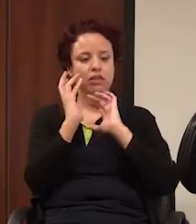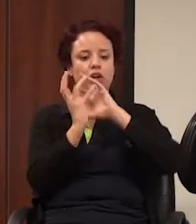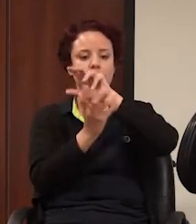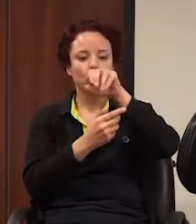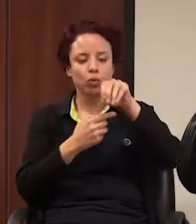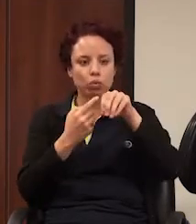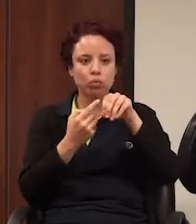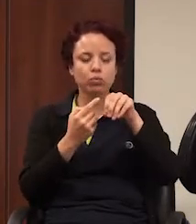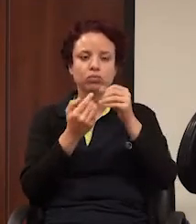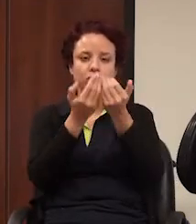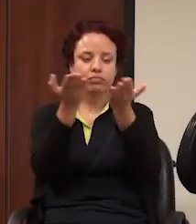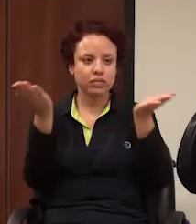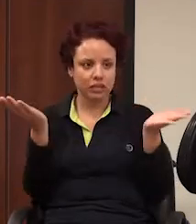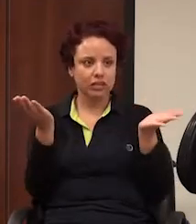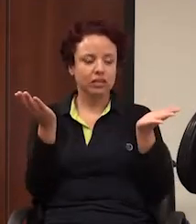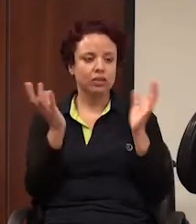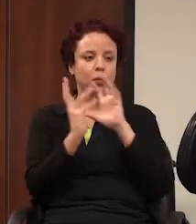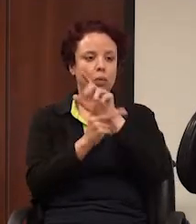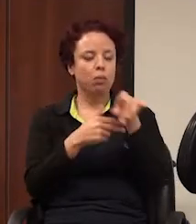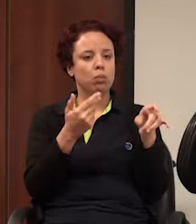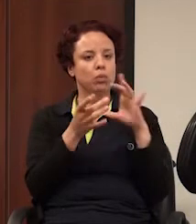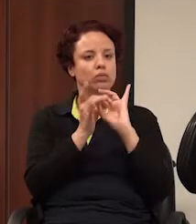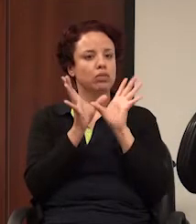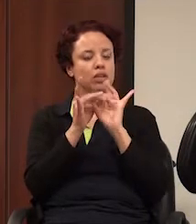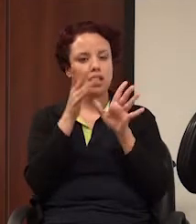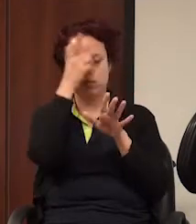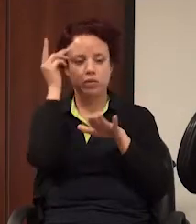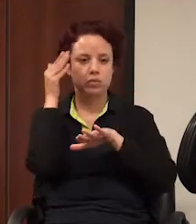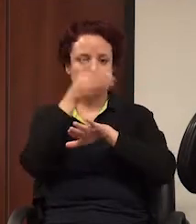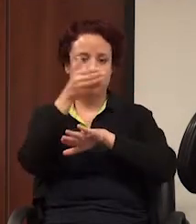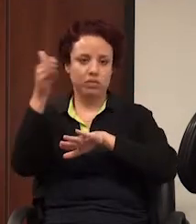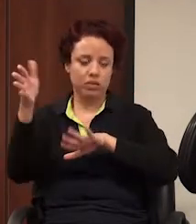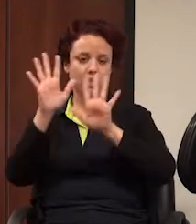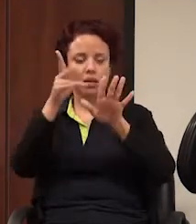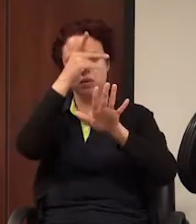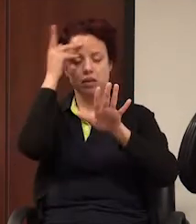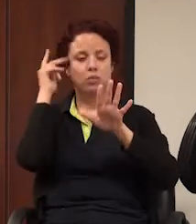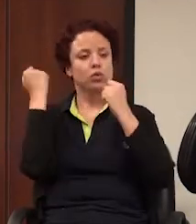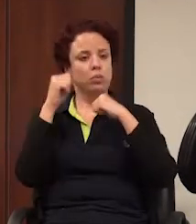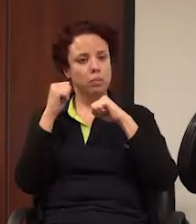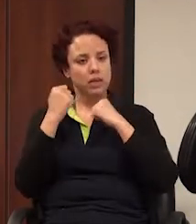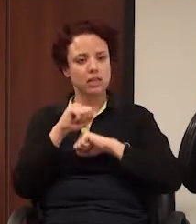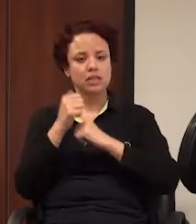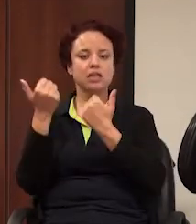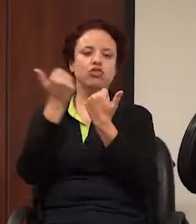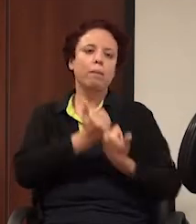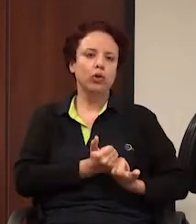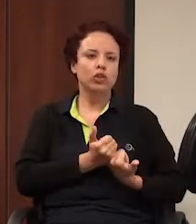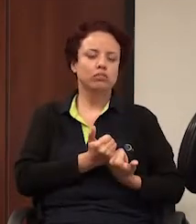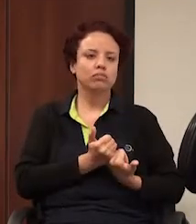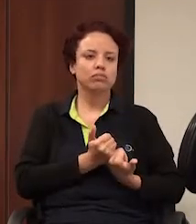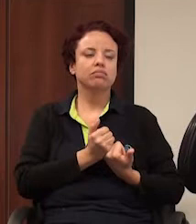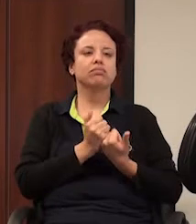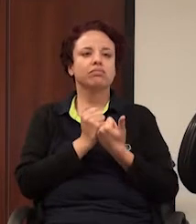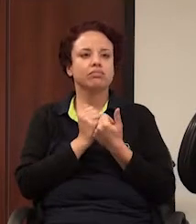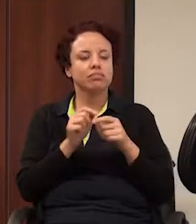estivesse aí posto, né, estivesse à disposição dessas pessoas, mas essas pessoas precisariam de um apoio, né, até